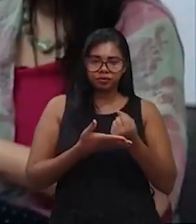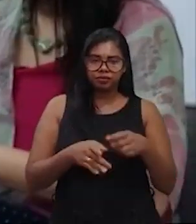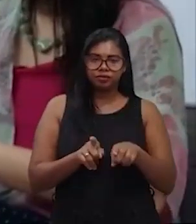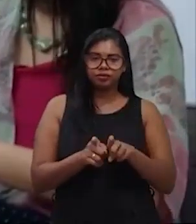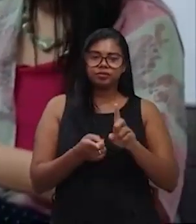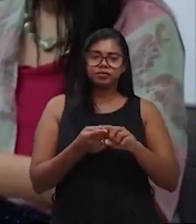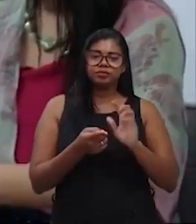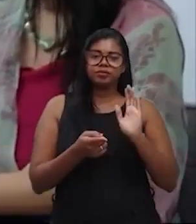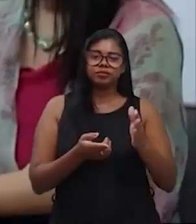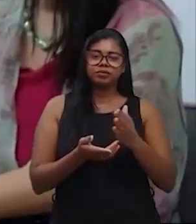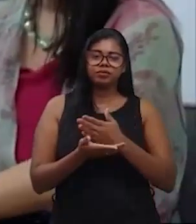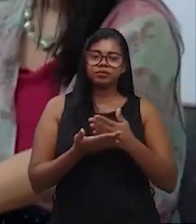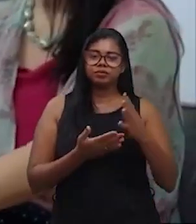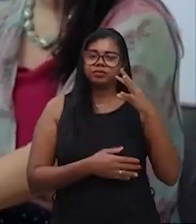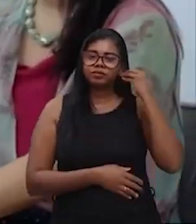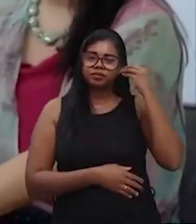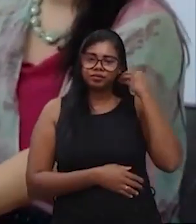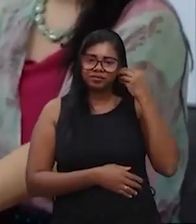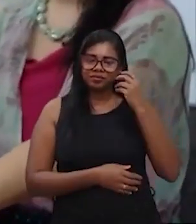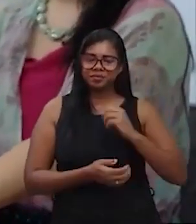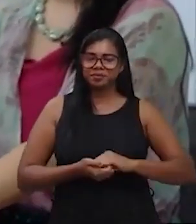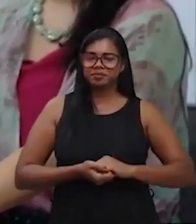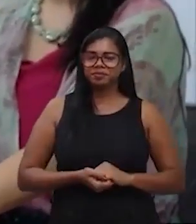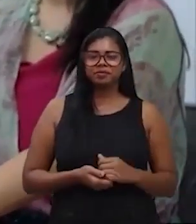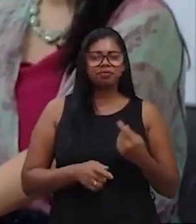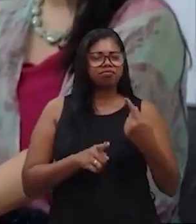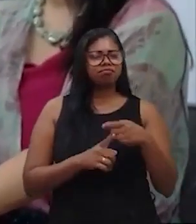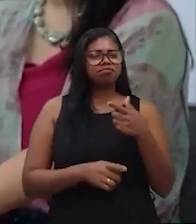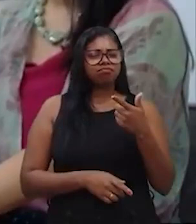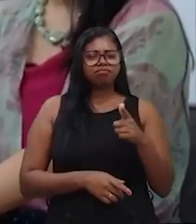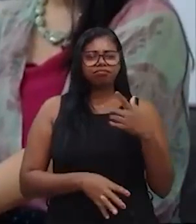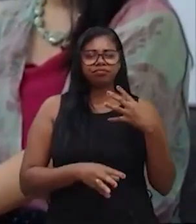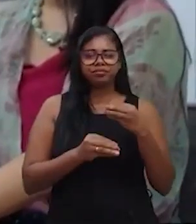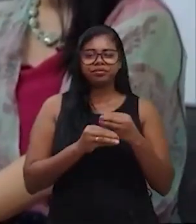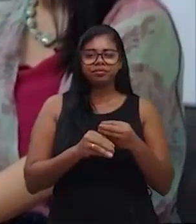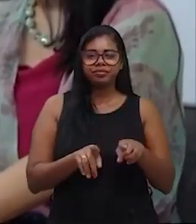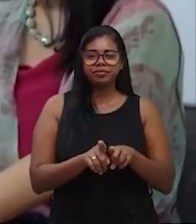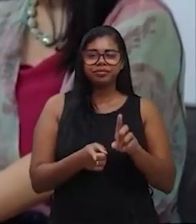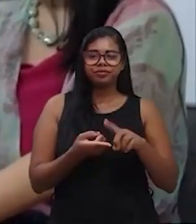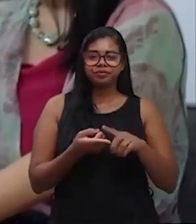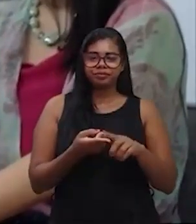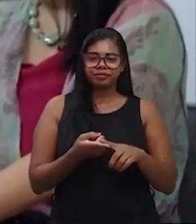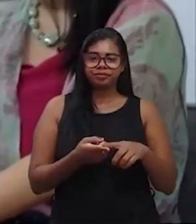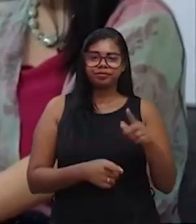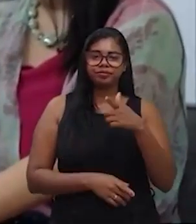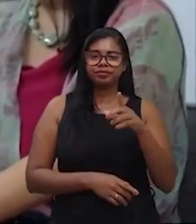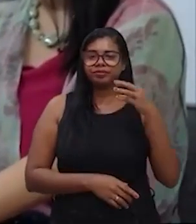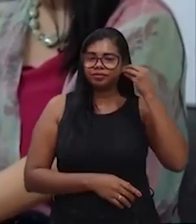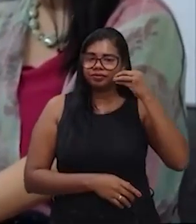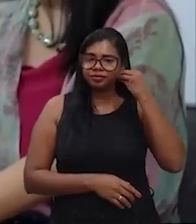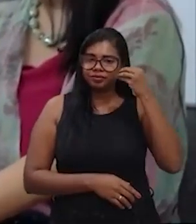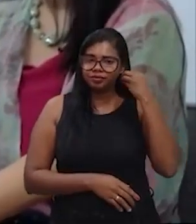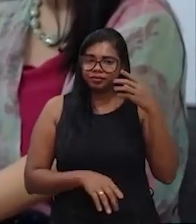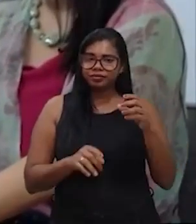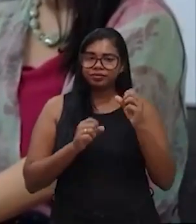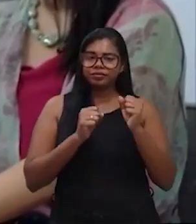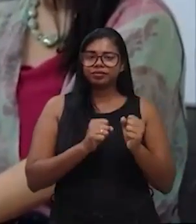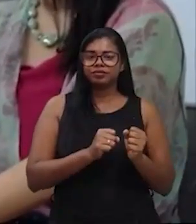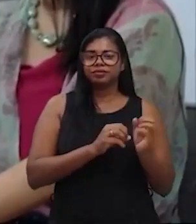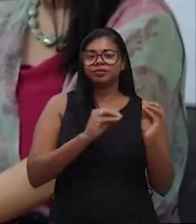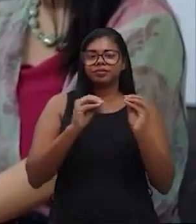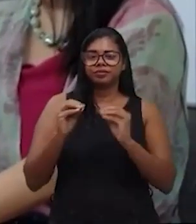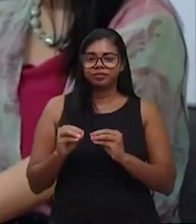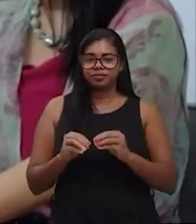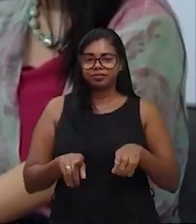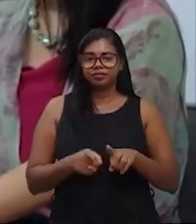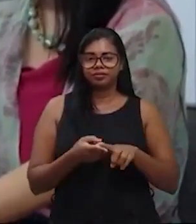e aí a gente já começa a fazer as experimentações ali mesmo. Mas por que não um passo atrás e fazer outras experimentações para que a gente possa sair desse